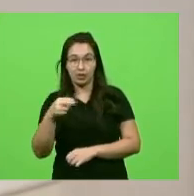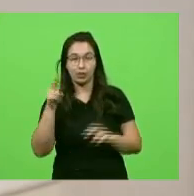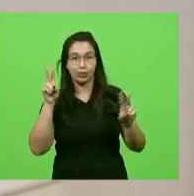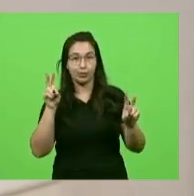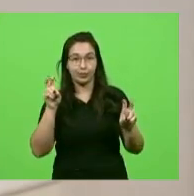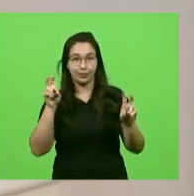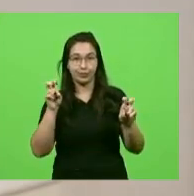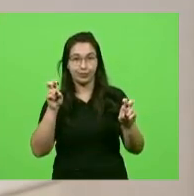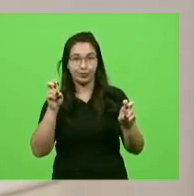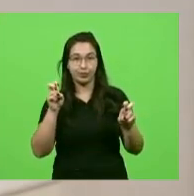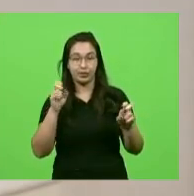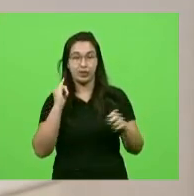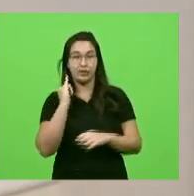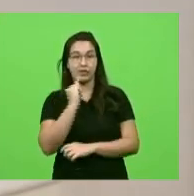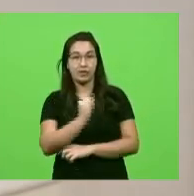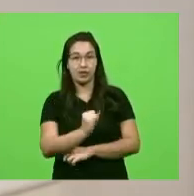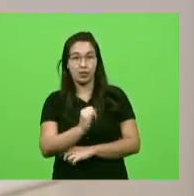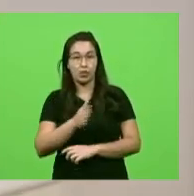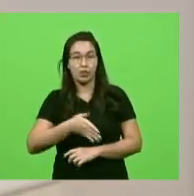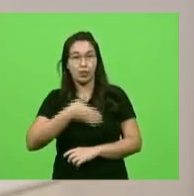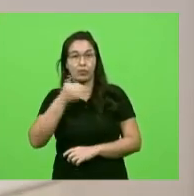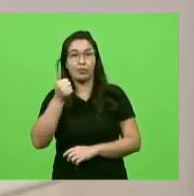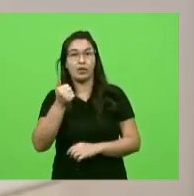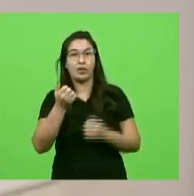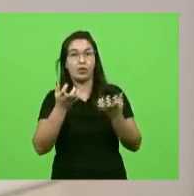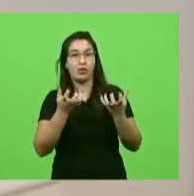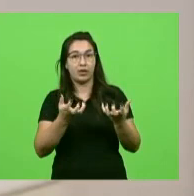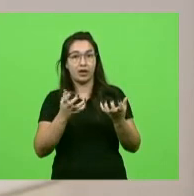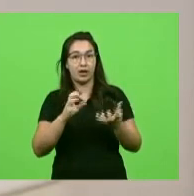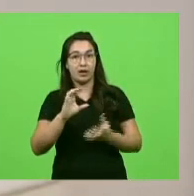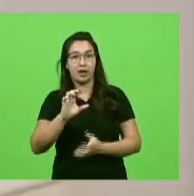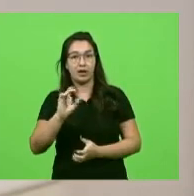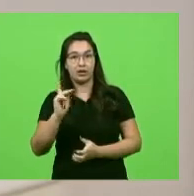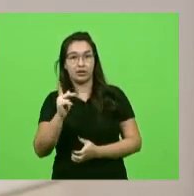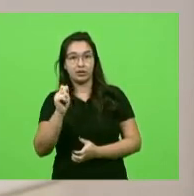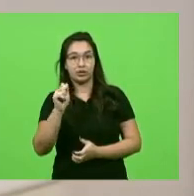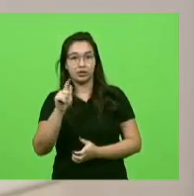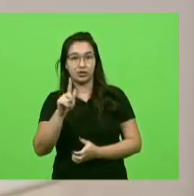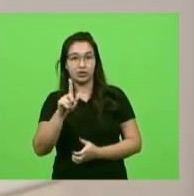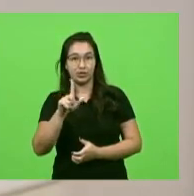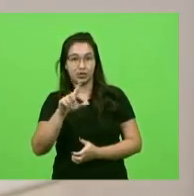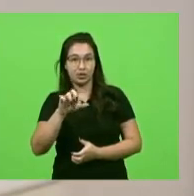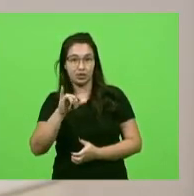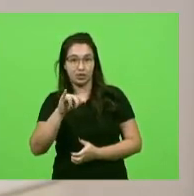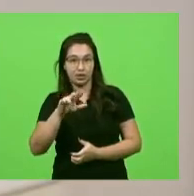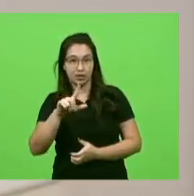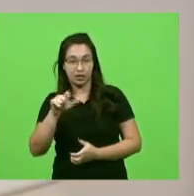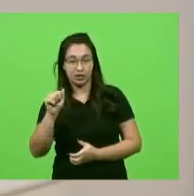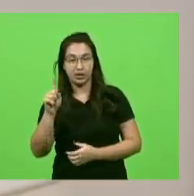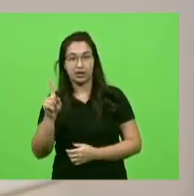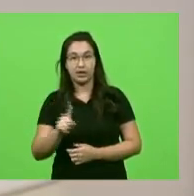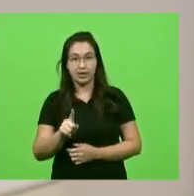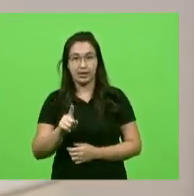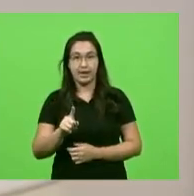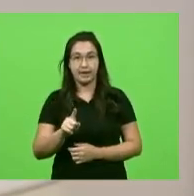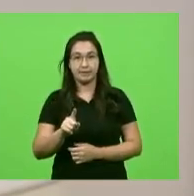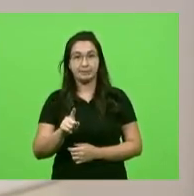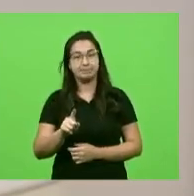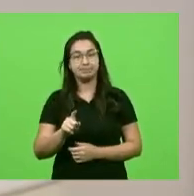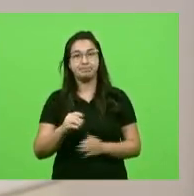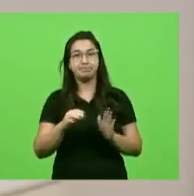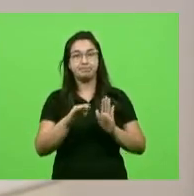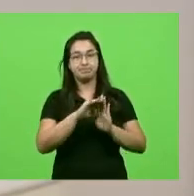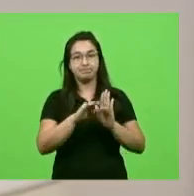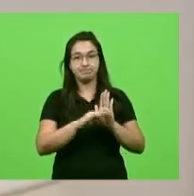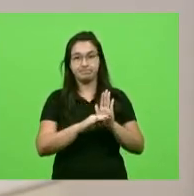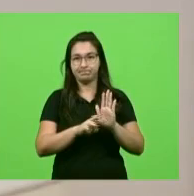manifestou preferência na aquisição do modelo Shangri-La 510S ao invés daquele descrito inicialmente na ordem de